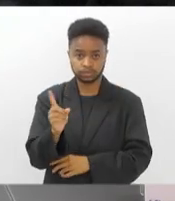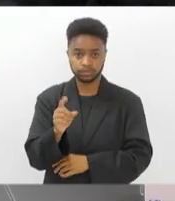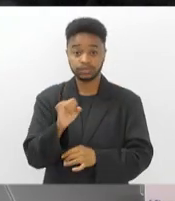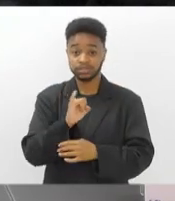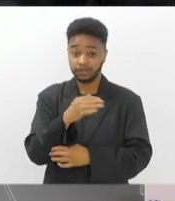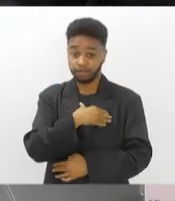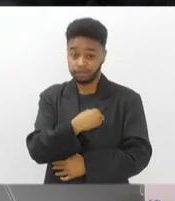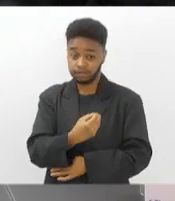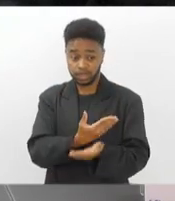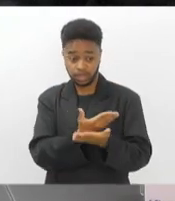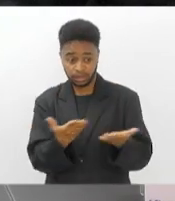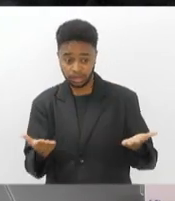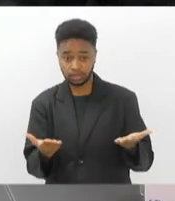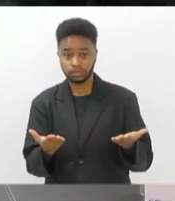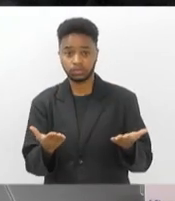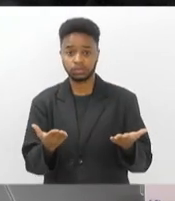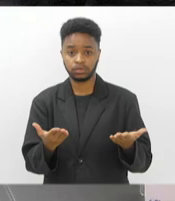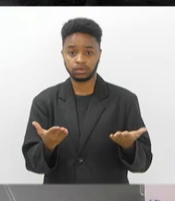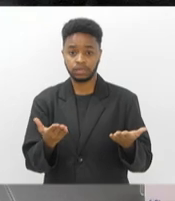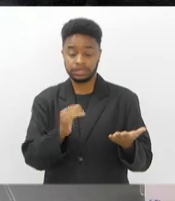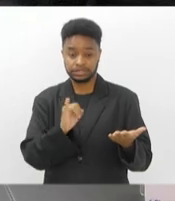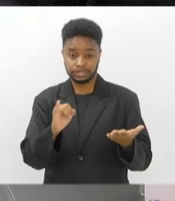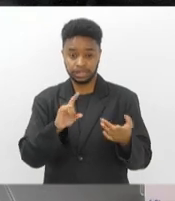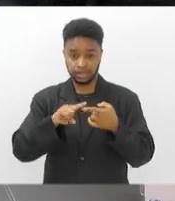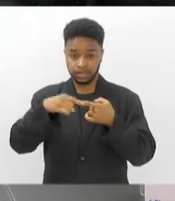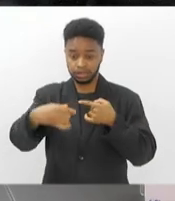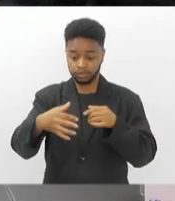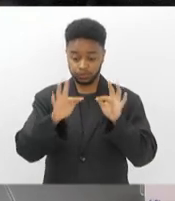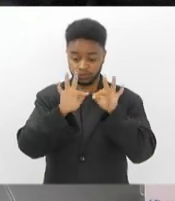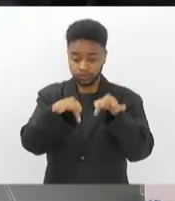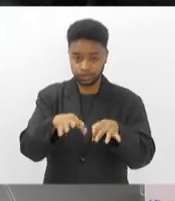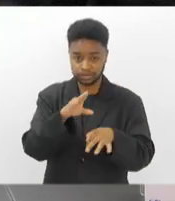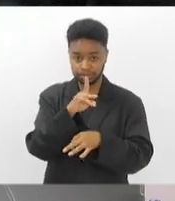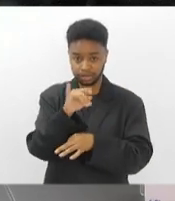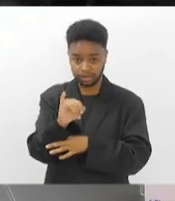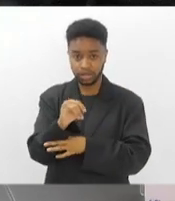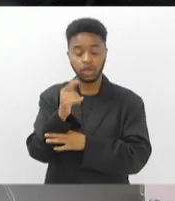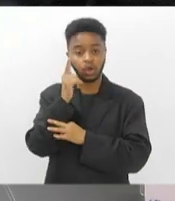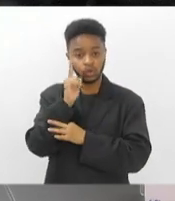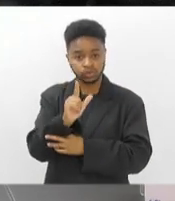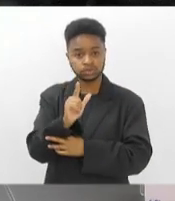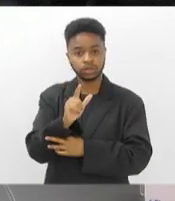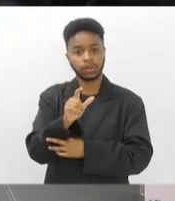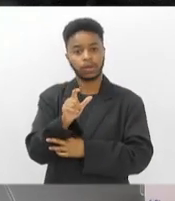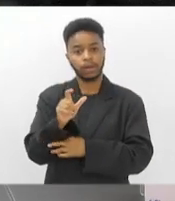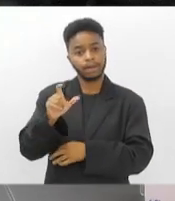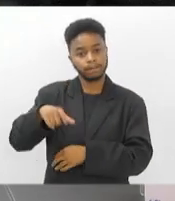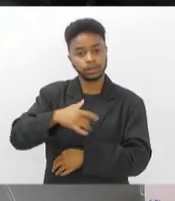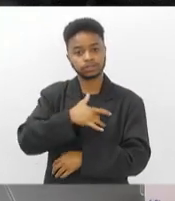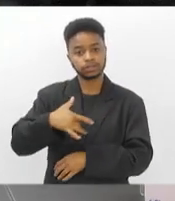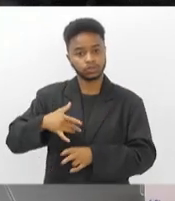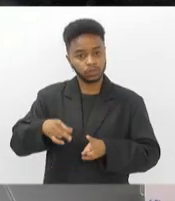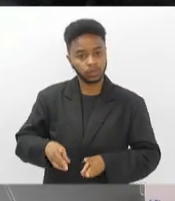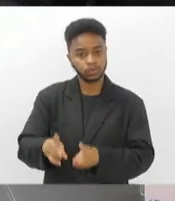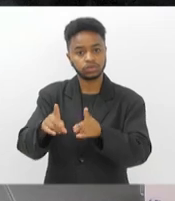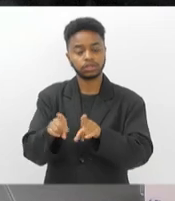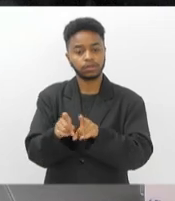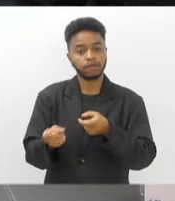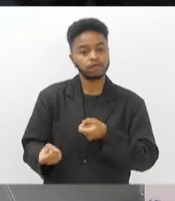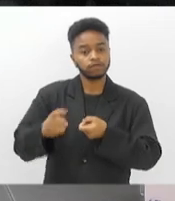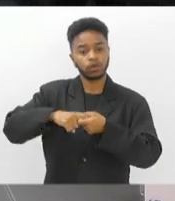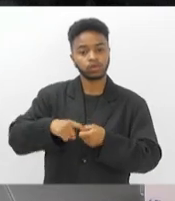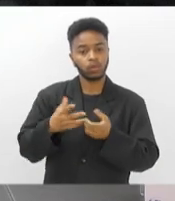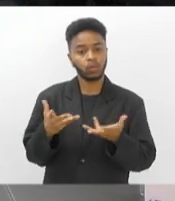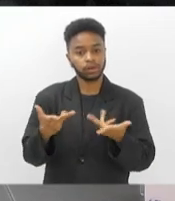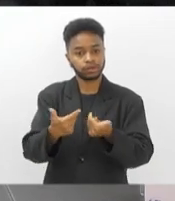filhas Depois dessa CPI tiverem seus planos seus tratamentos continuados para ter devolução de qualidade